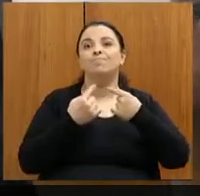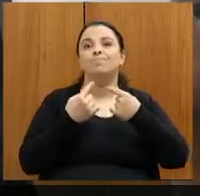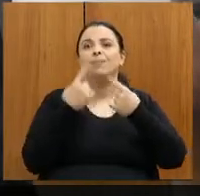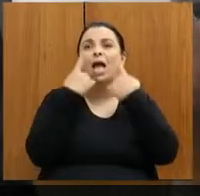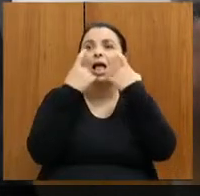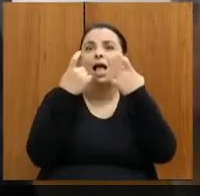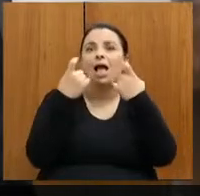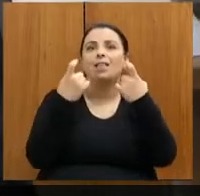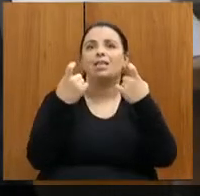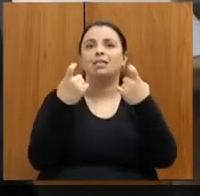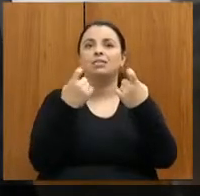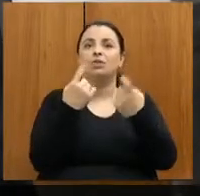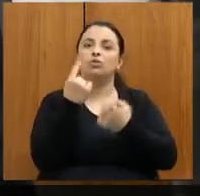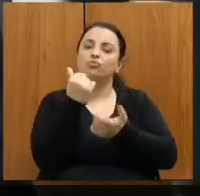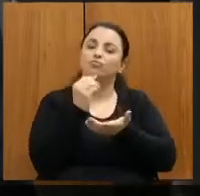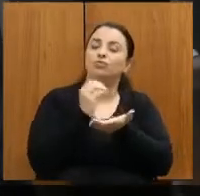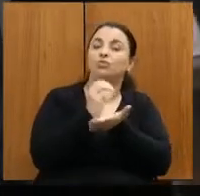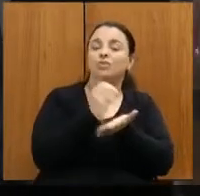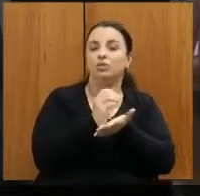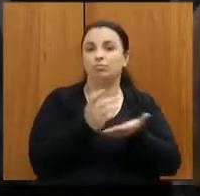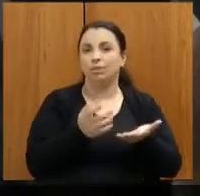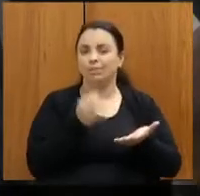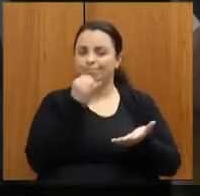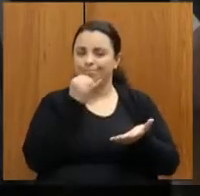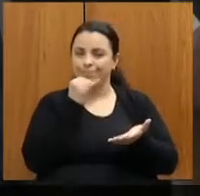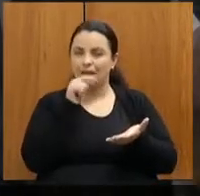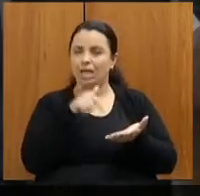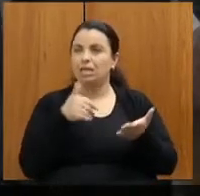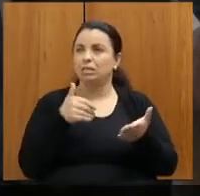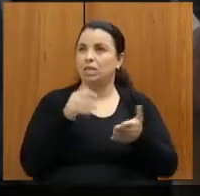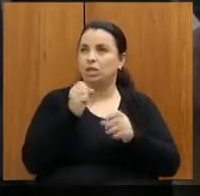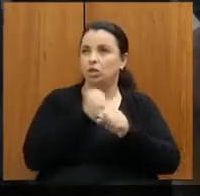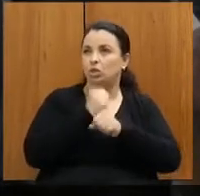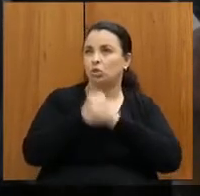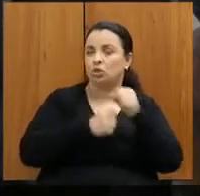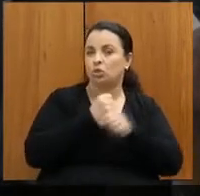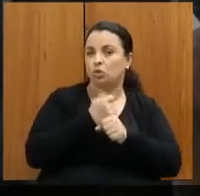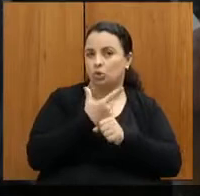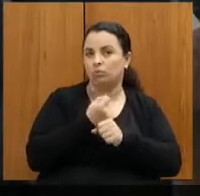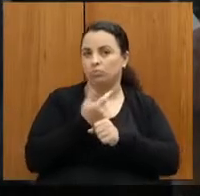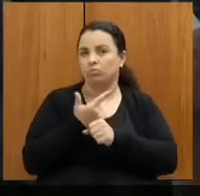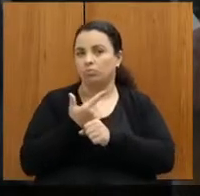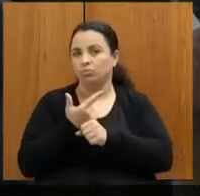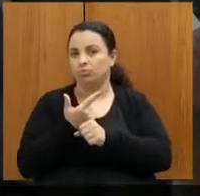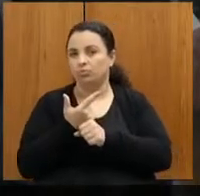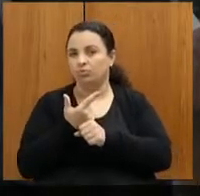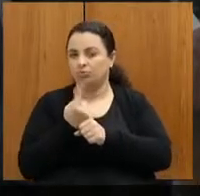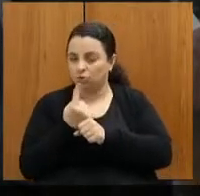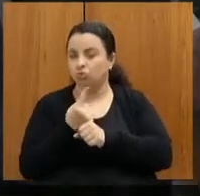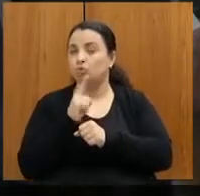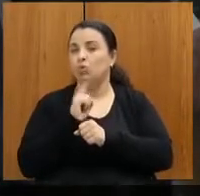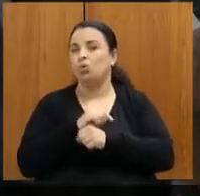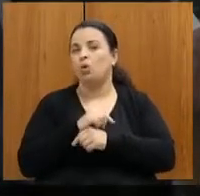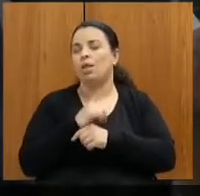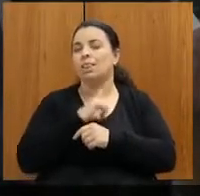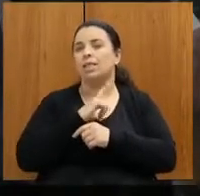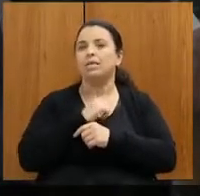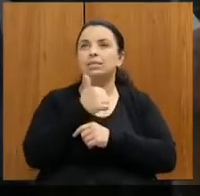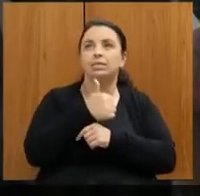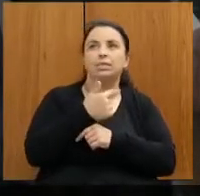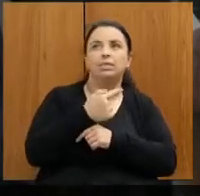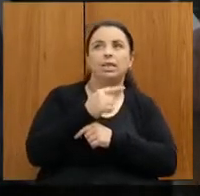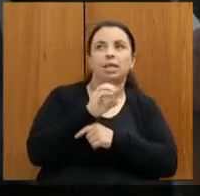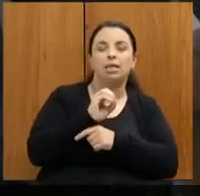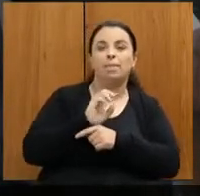só até a este ano né o estado 170 milhões são previsões de investimentos mas que já se